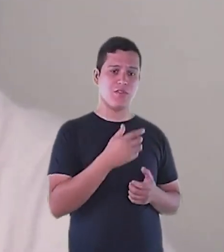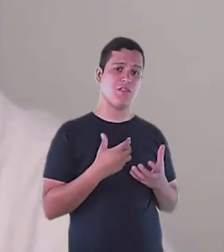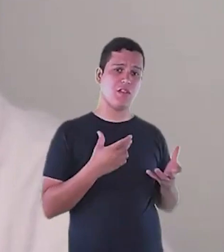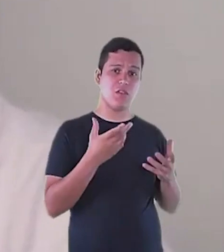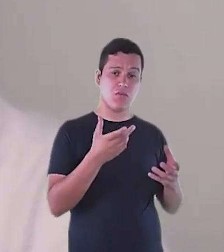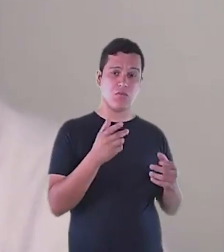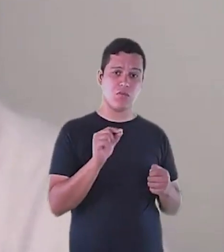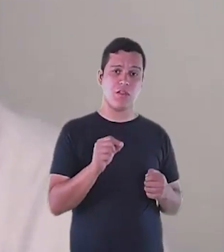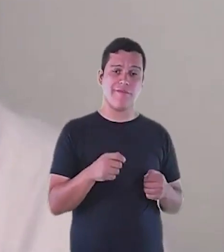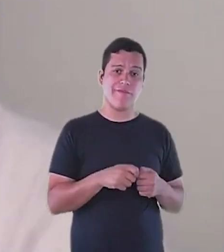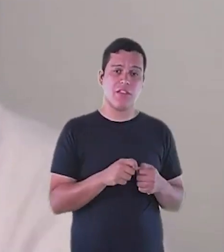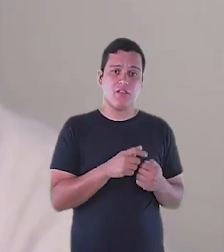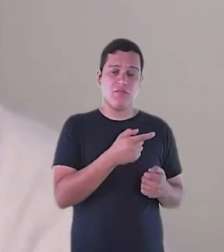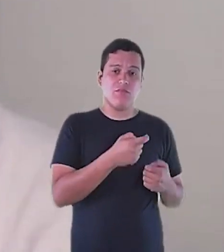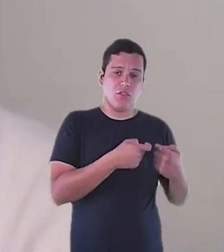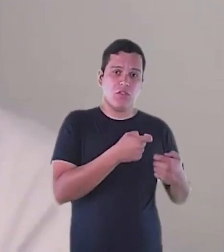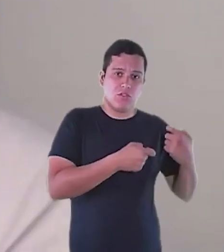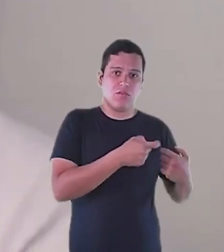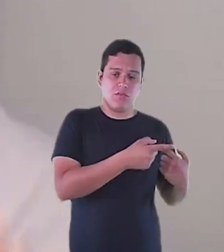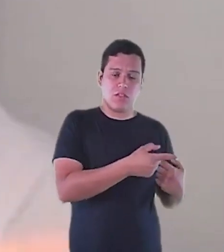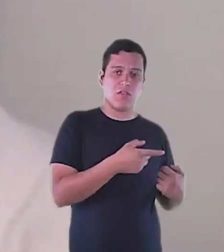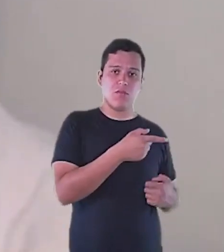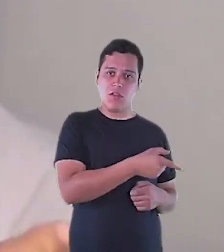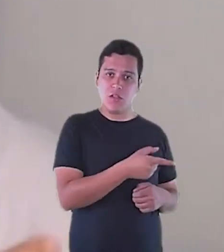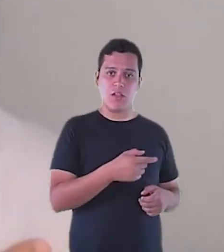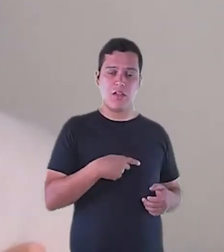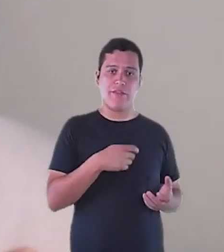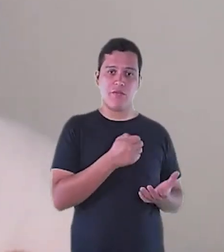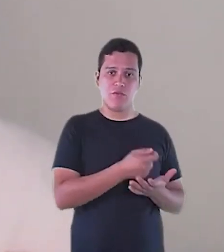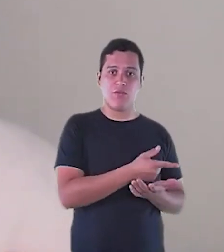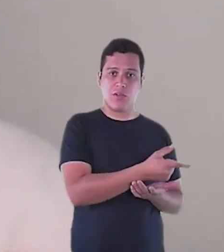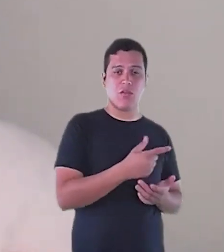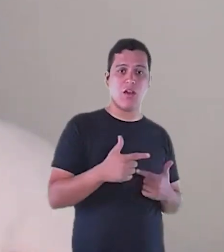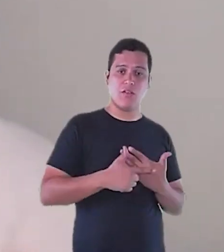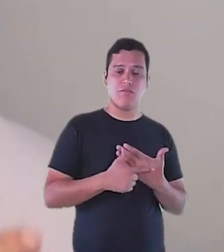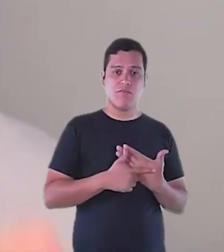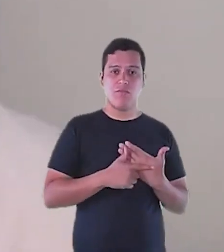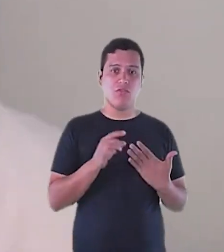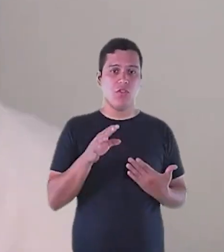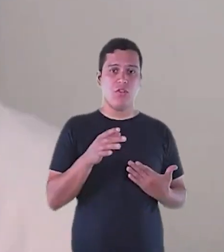de diamantes, João Fernandes Vieira. Antes ela foi